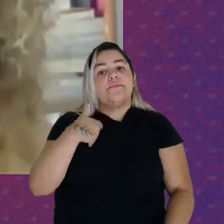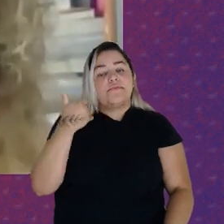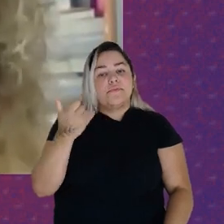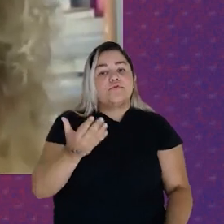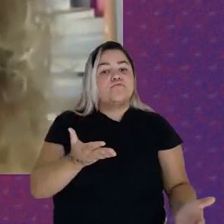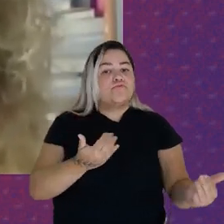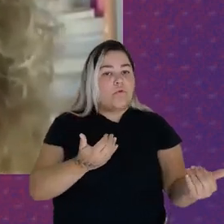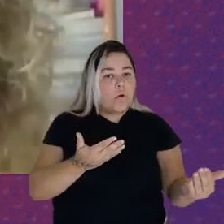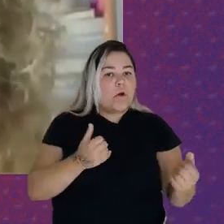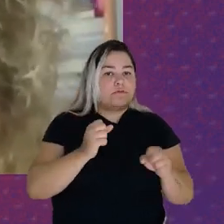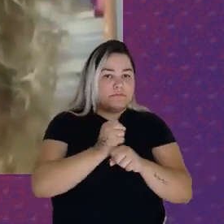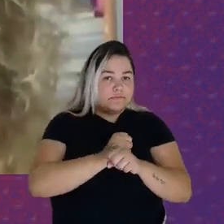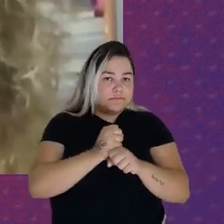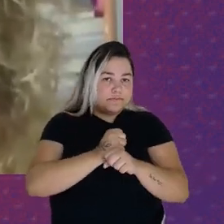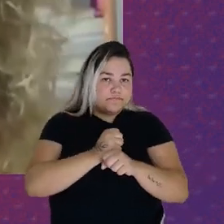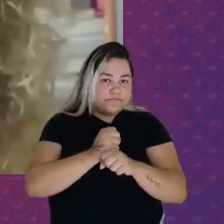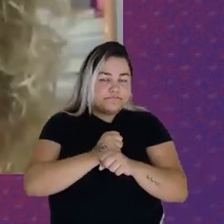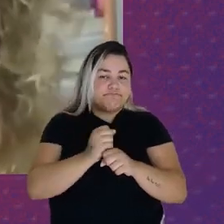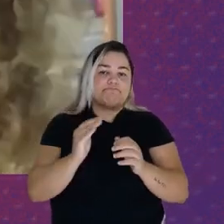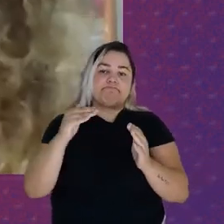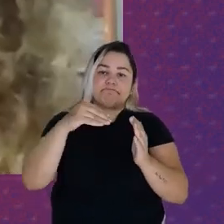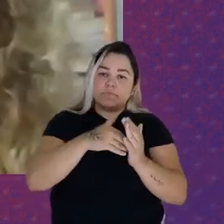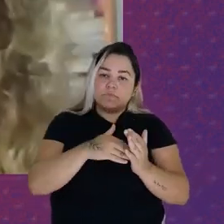sim, né, oficialmente,